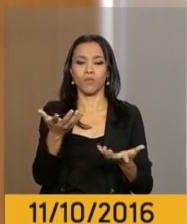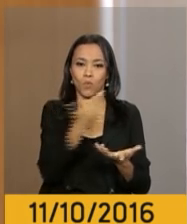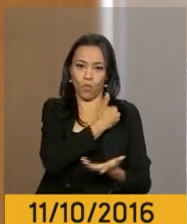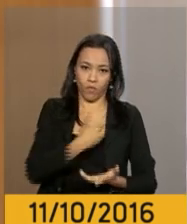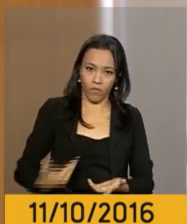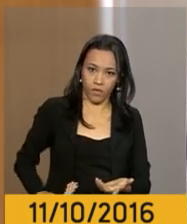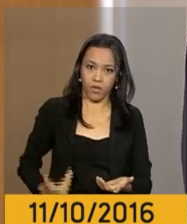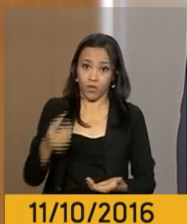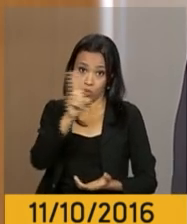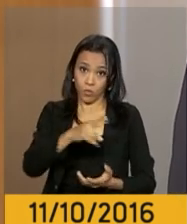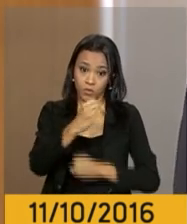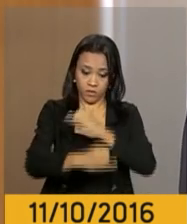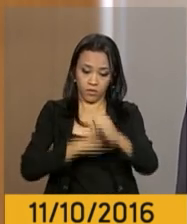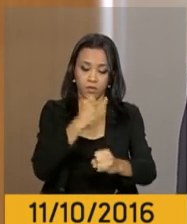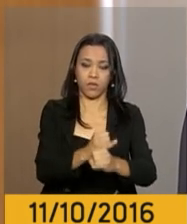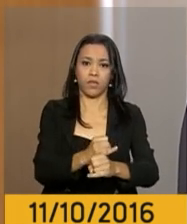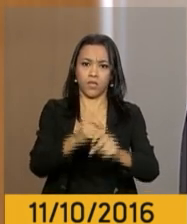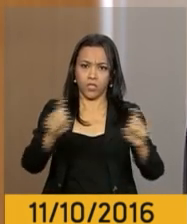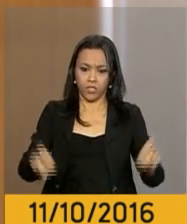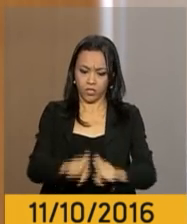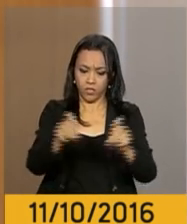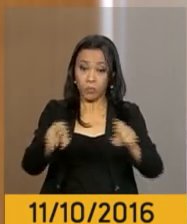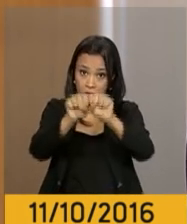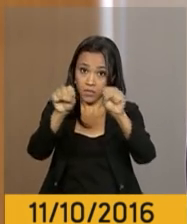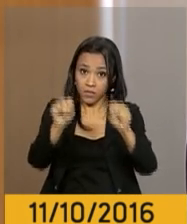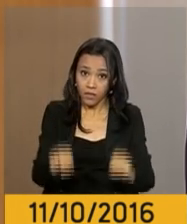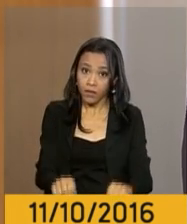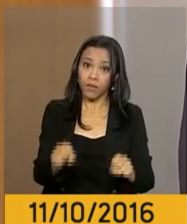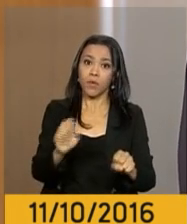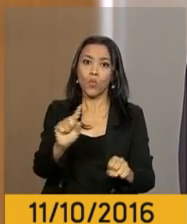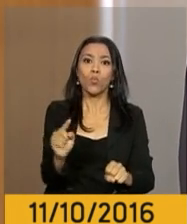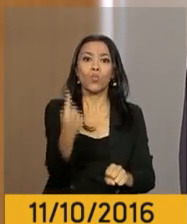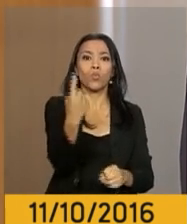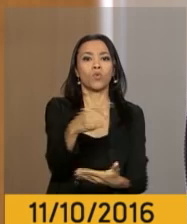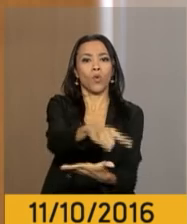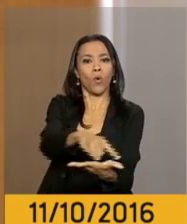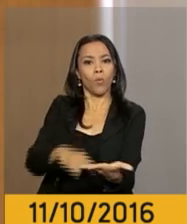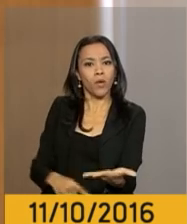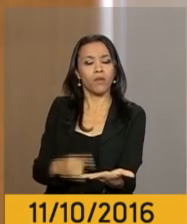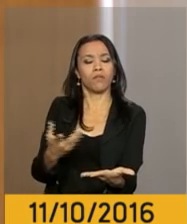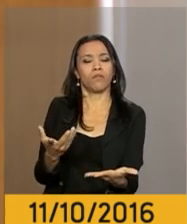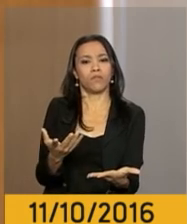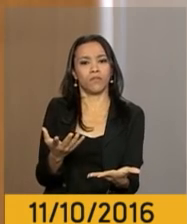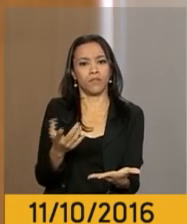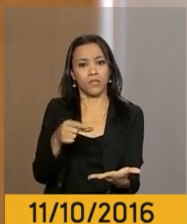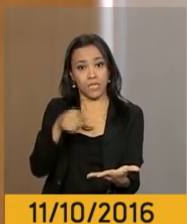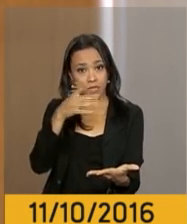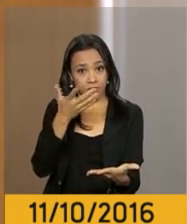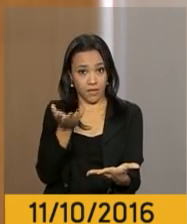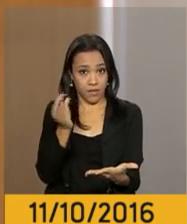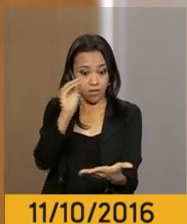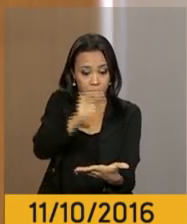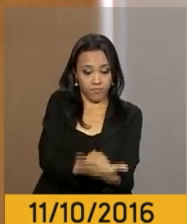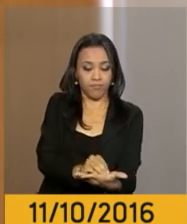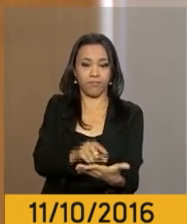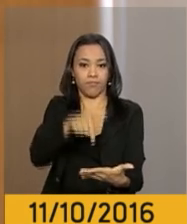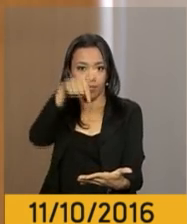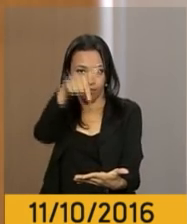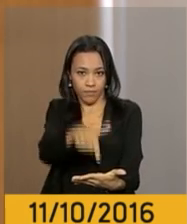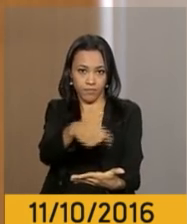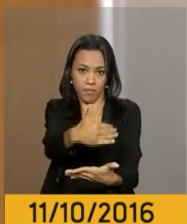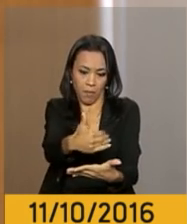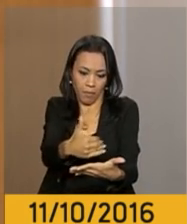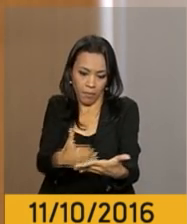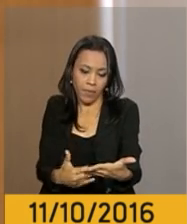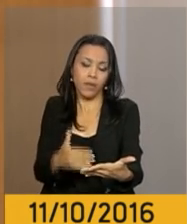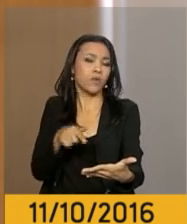digital quando se pensa num documento único revelador ah da presença da pessoa humana um único documento